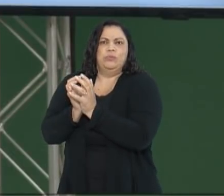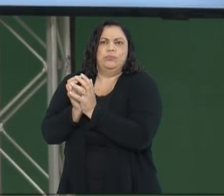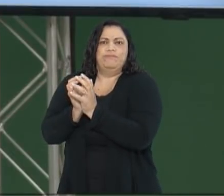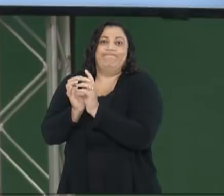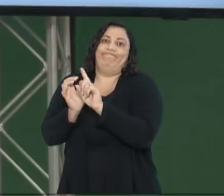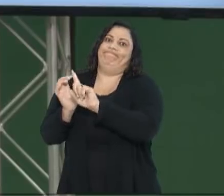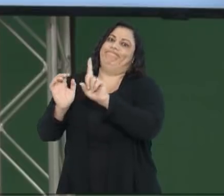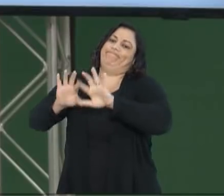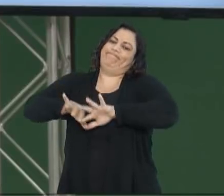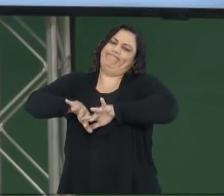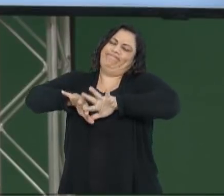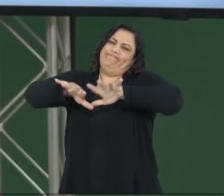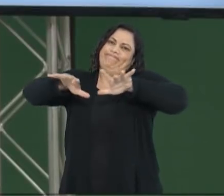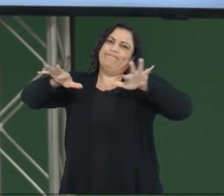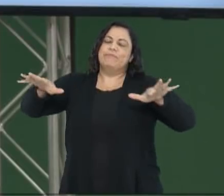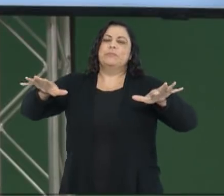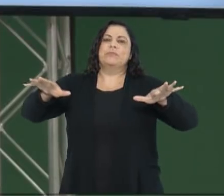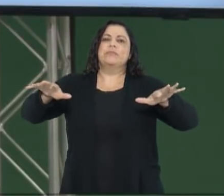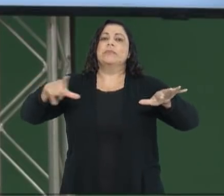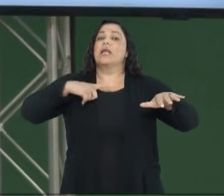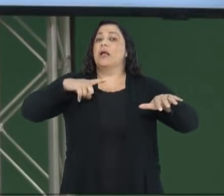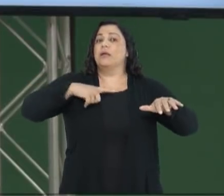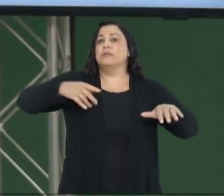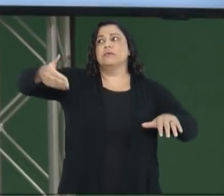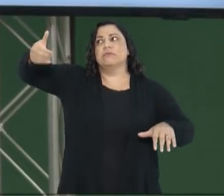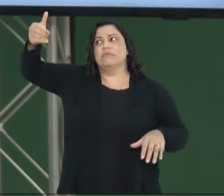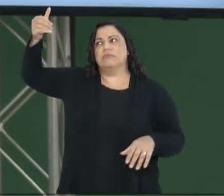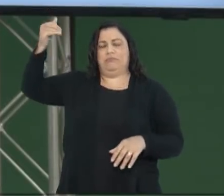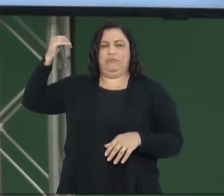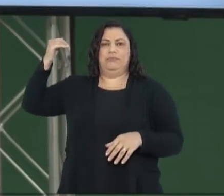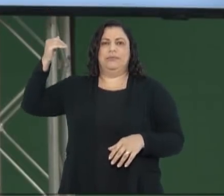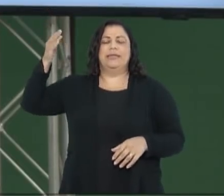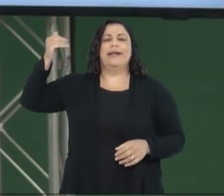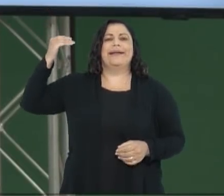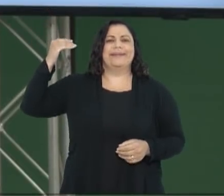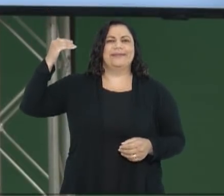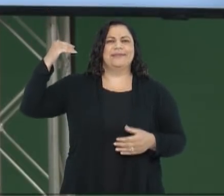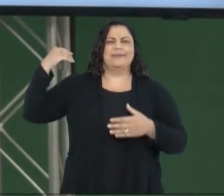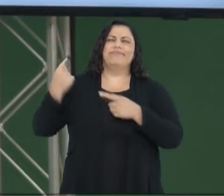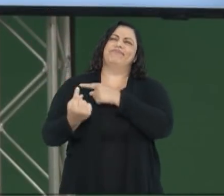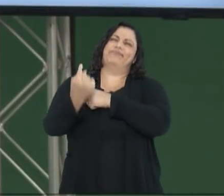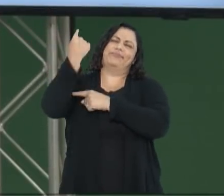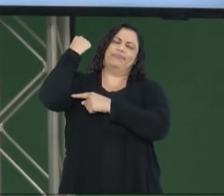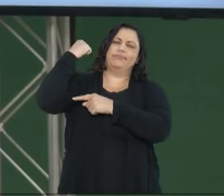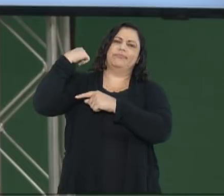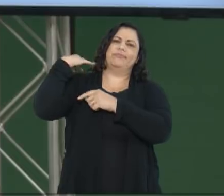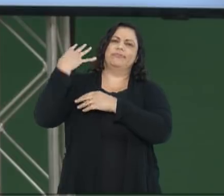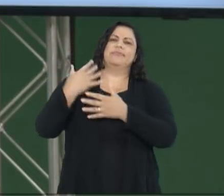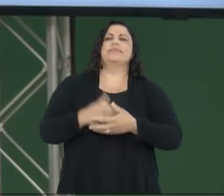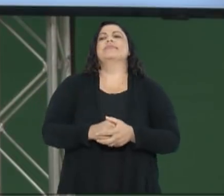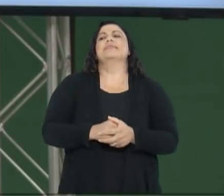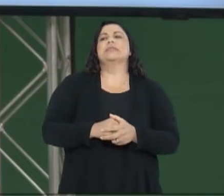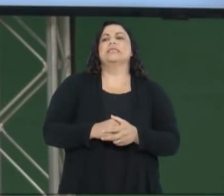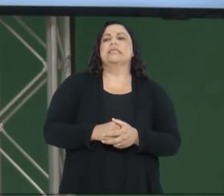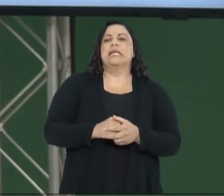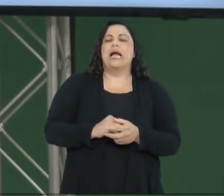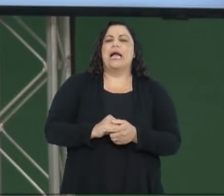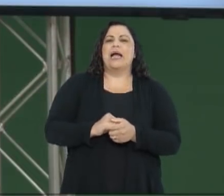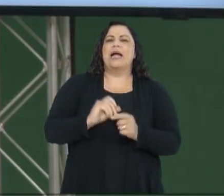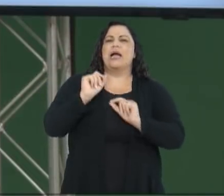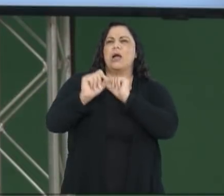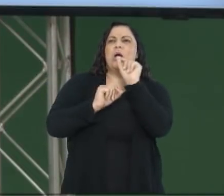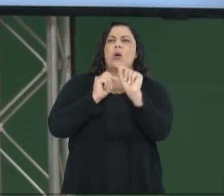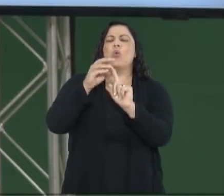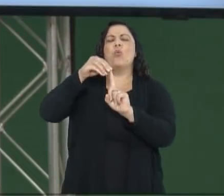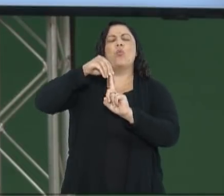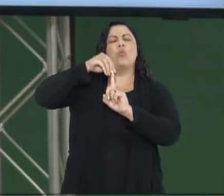acentuada, né? Nós tínhamos lá atrás a questão da Iugoslávia, que era um único país,